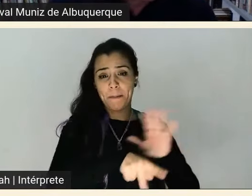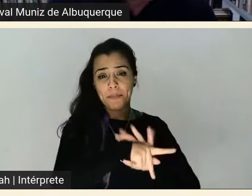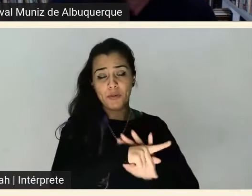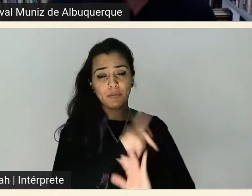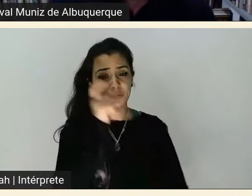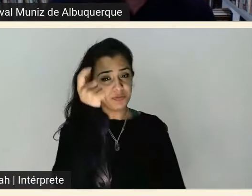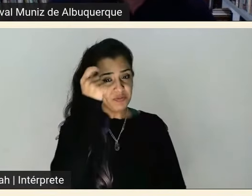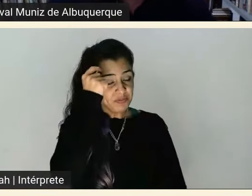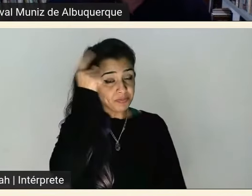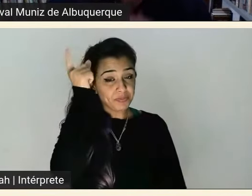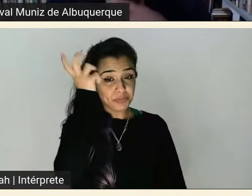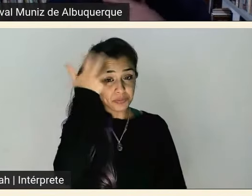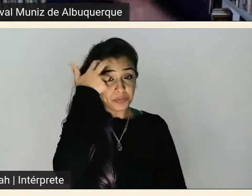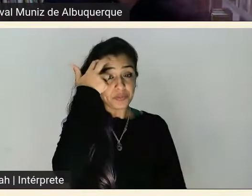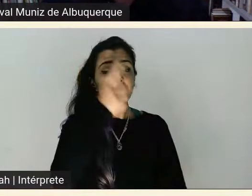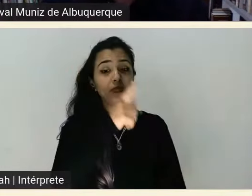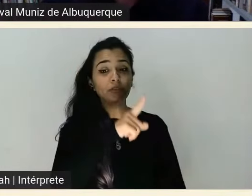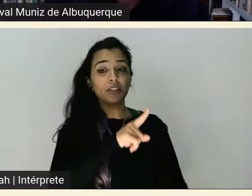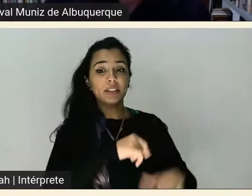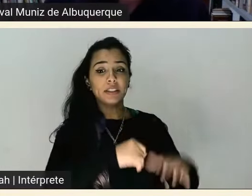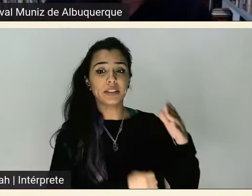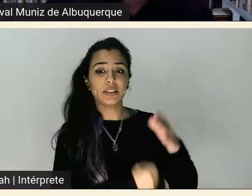tem claramente